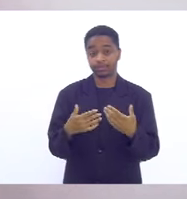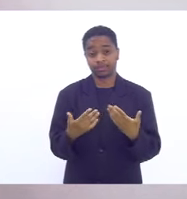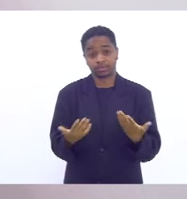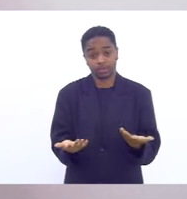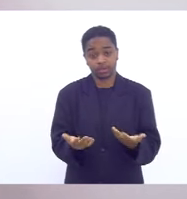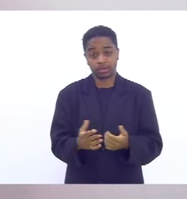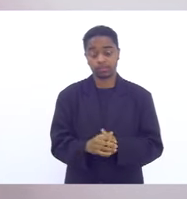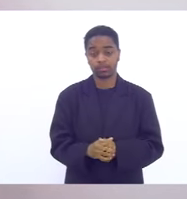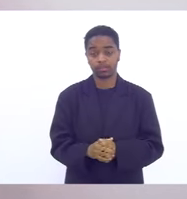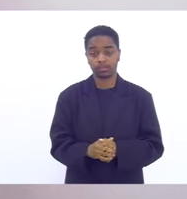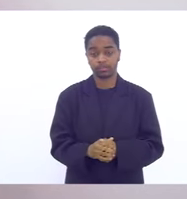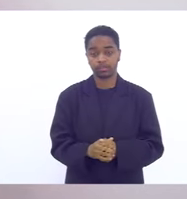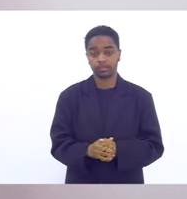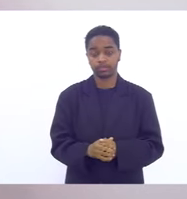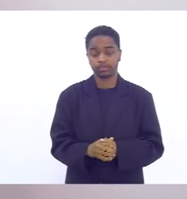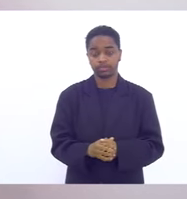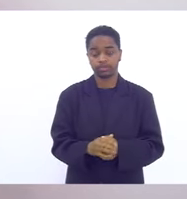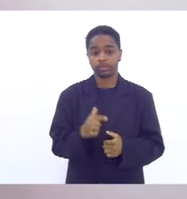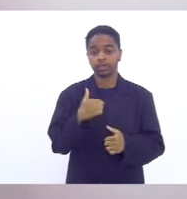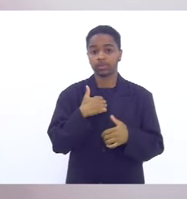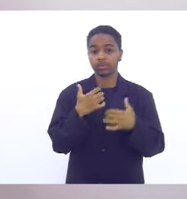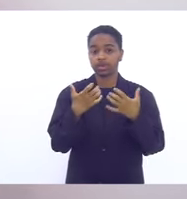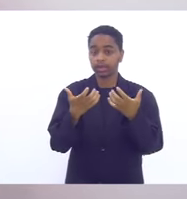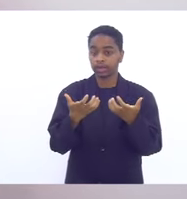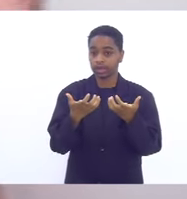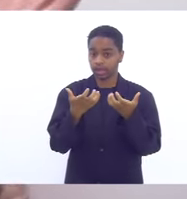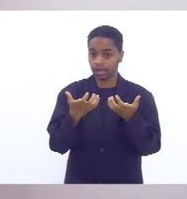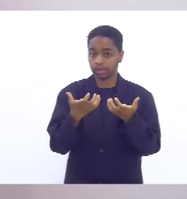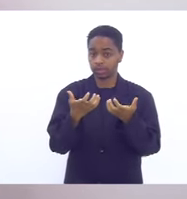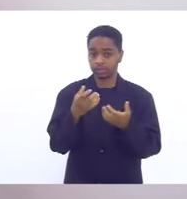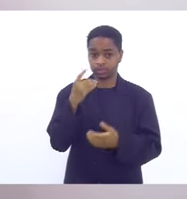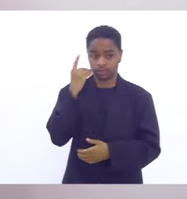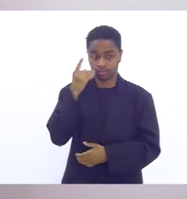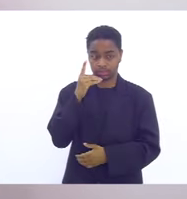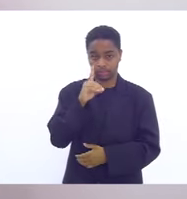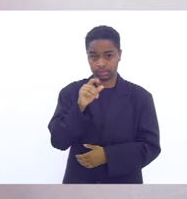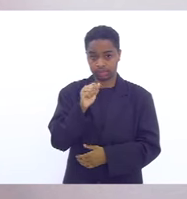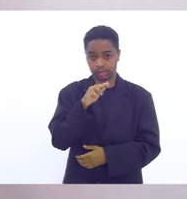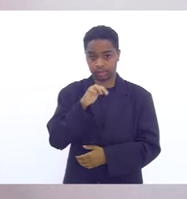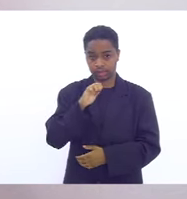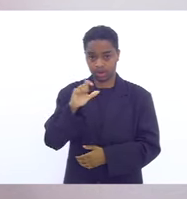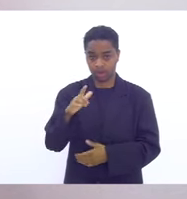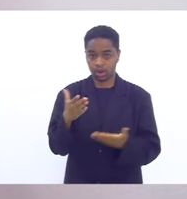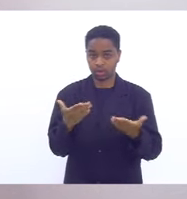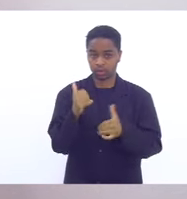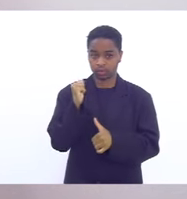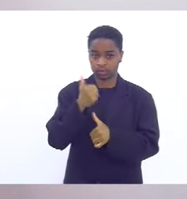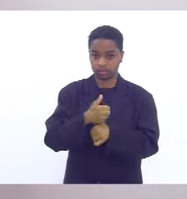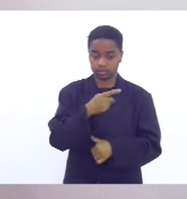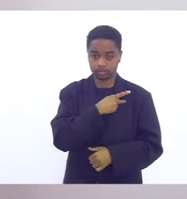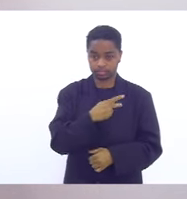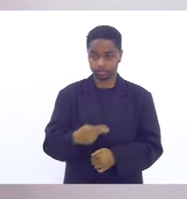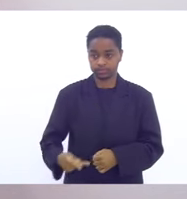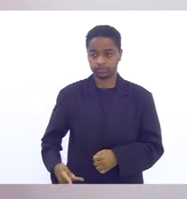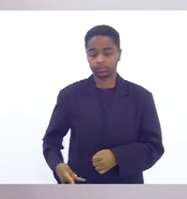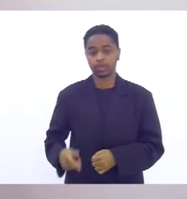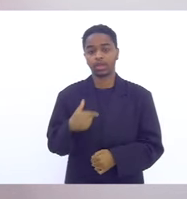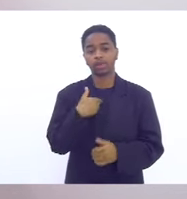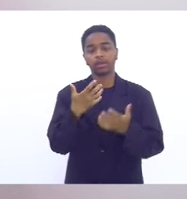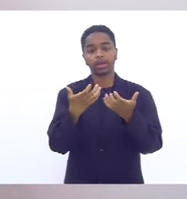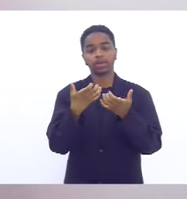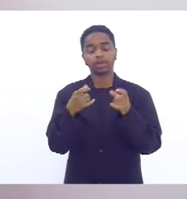Então, eu gostaria, deputado Daniel Librelon, que assumiu agora aqui a presidência, de fazer também